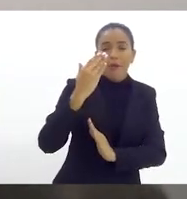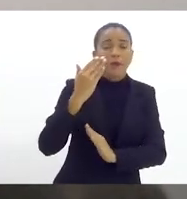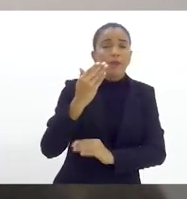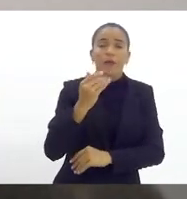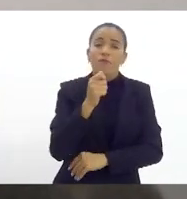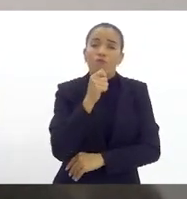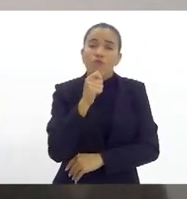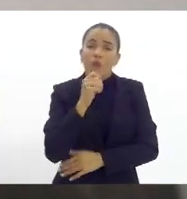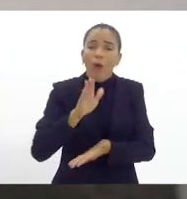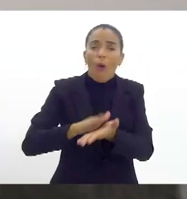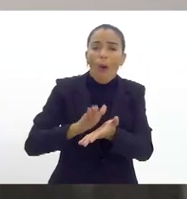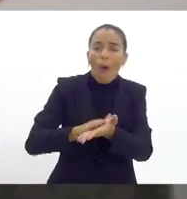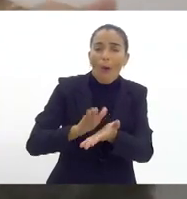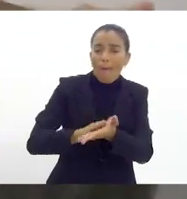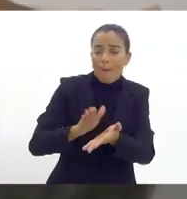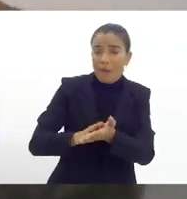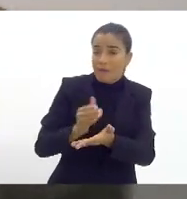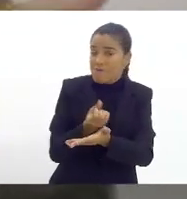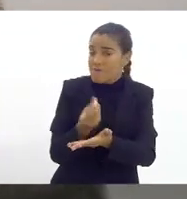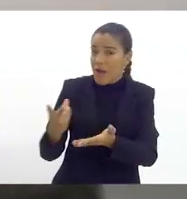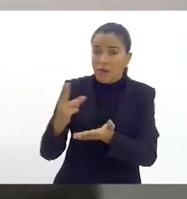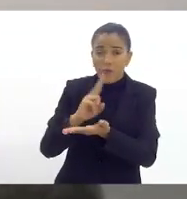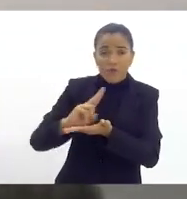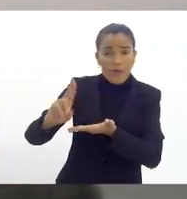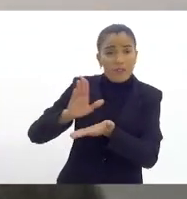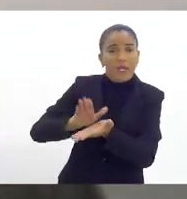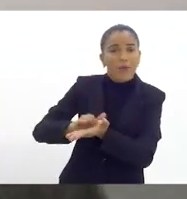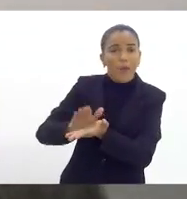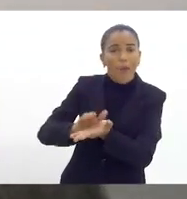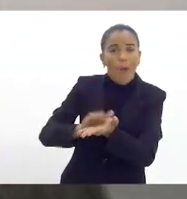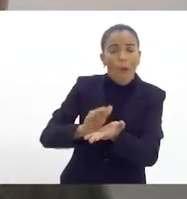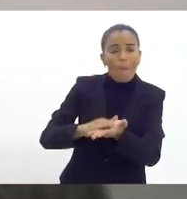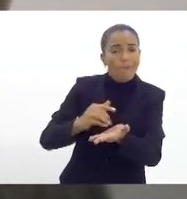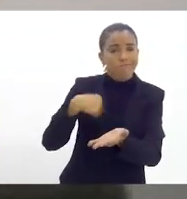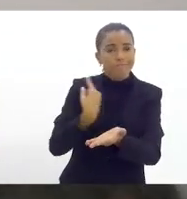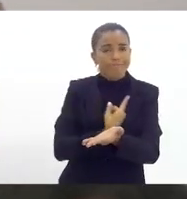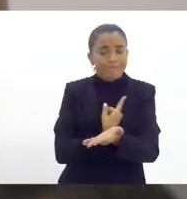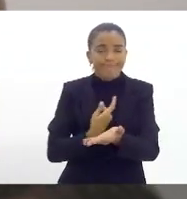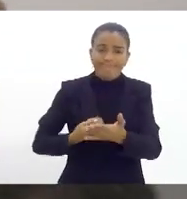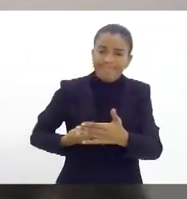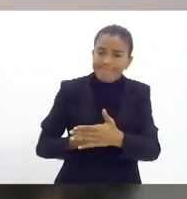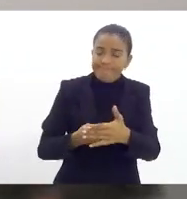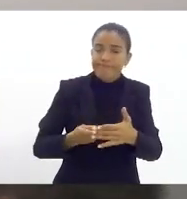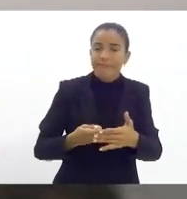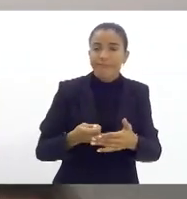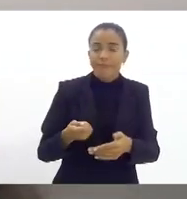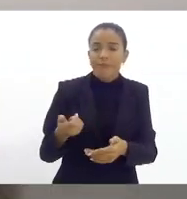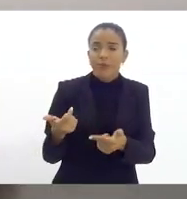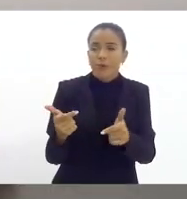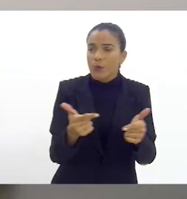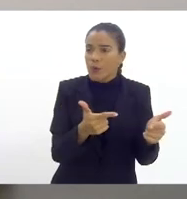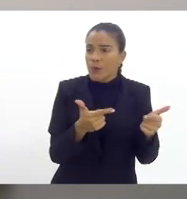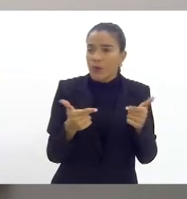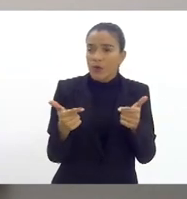deveriam estar sendo cobrados em que várias universidades cobram que não há uma uma